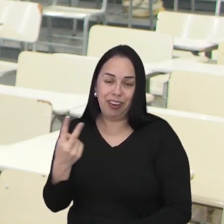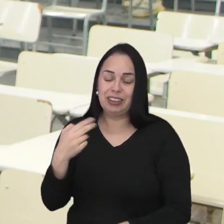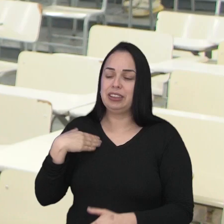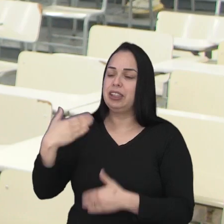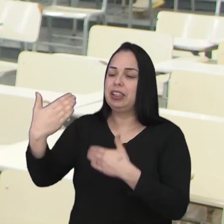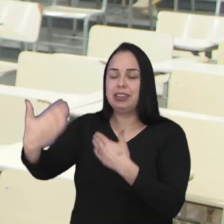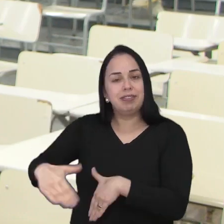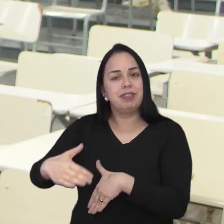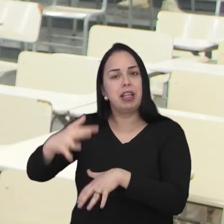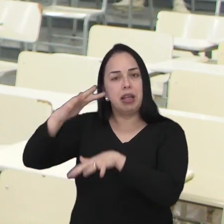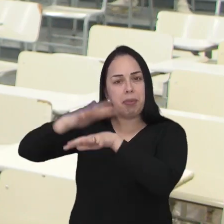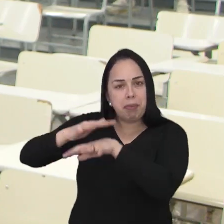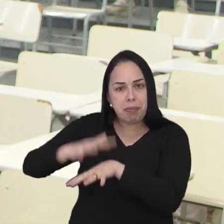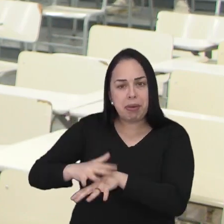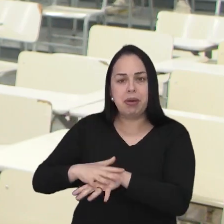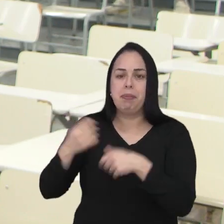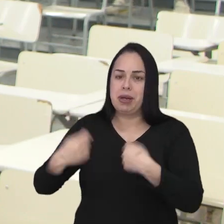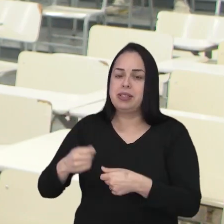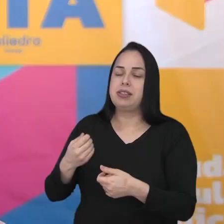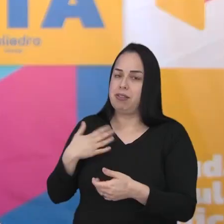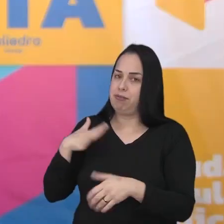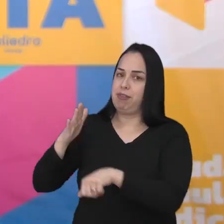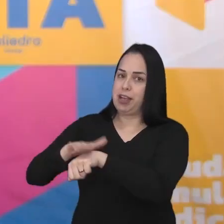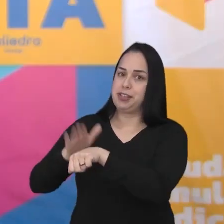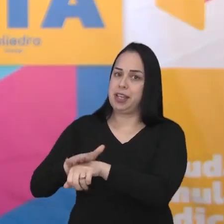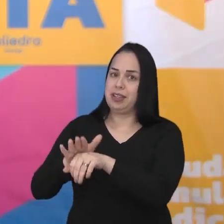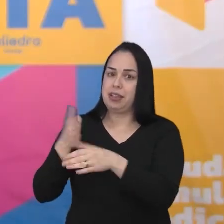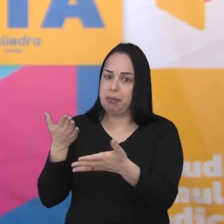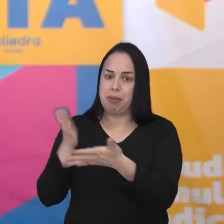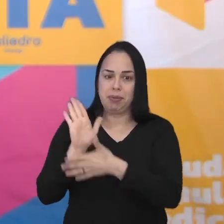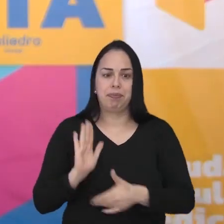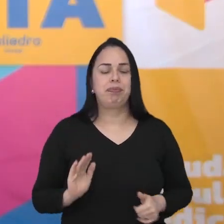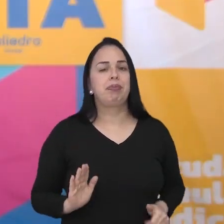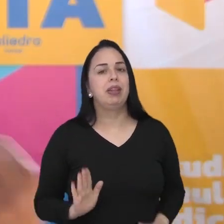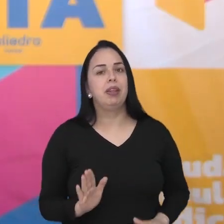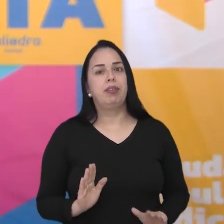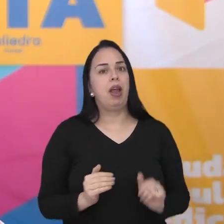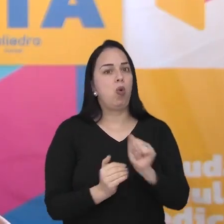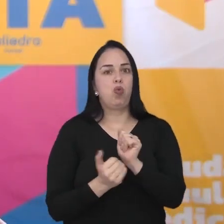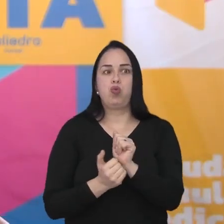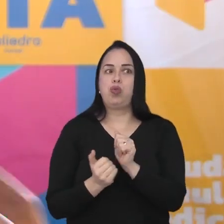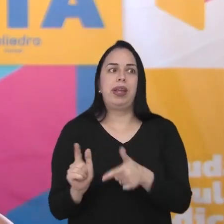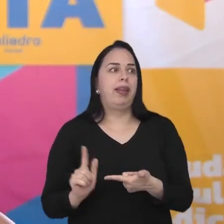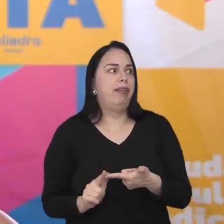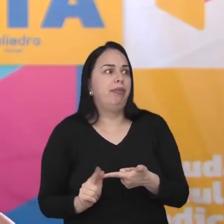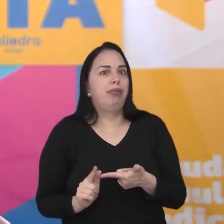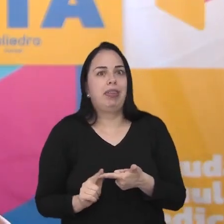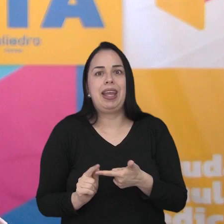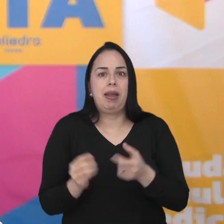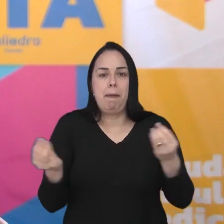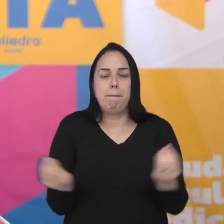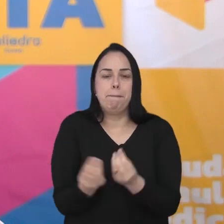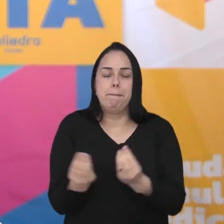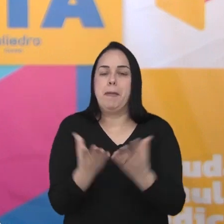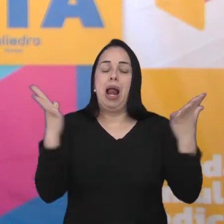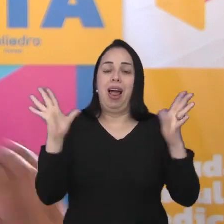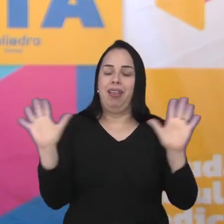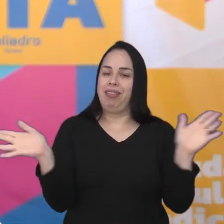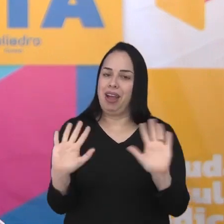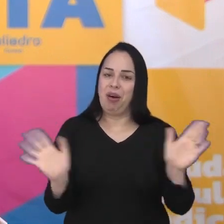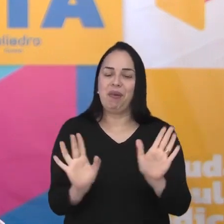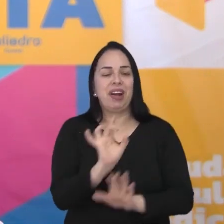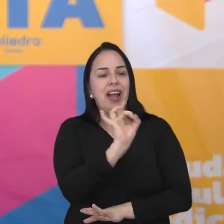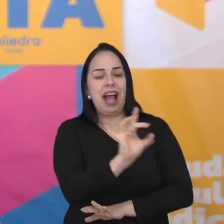mas não é questão de gostar ou não, você tem que ir bem, você quer passar. É importante lembrar que não existe um segredo, nenhuma fórmula mágica, então a